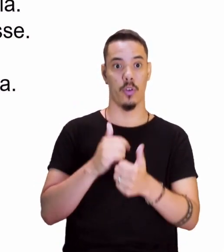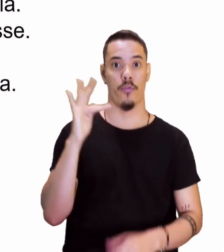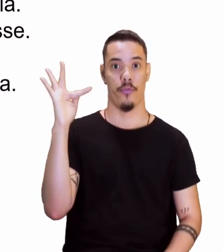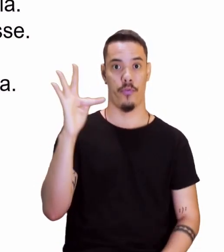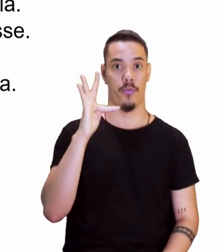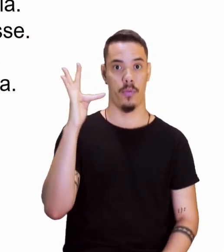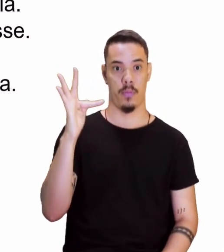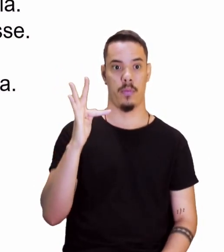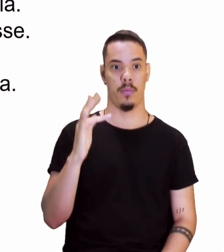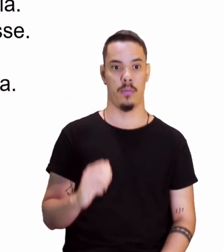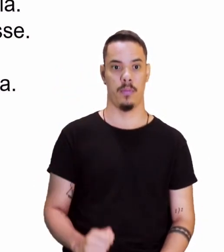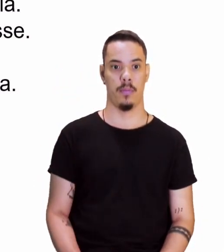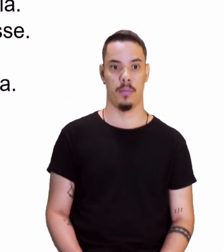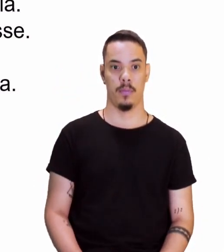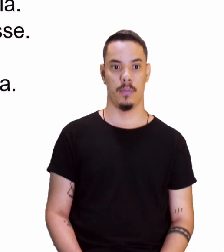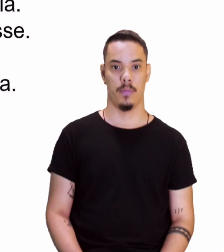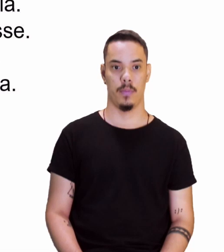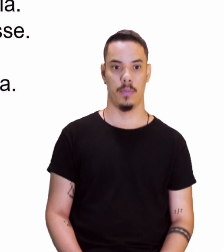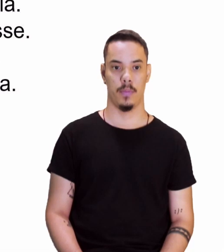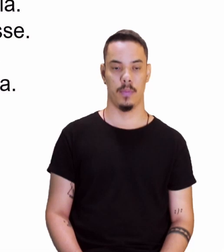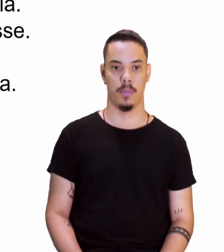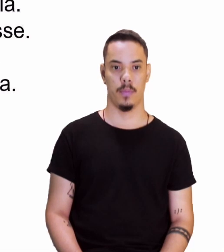culta.